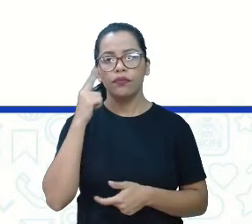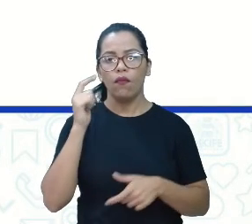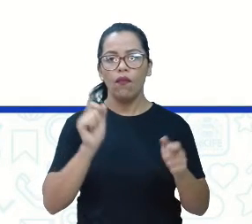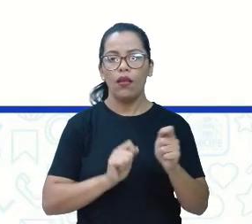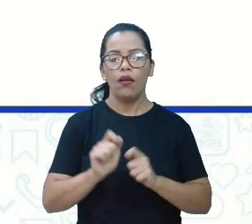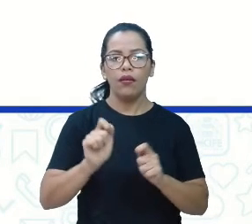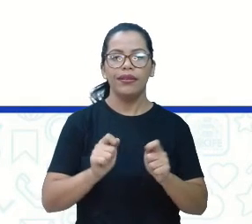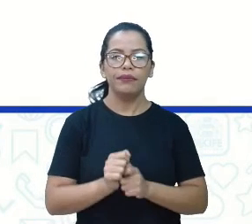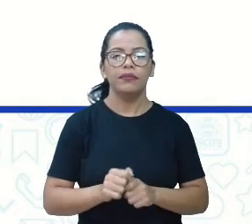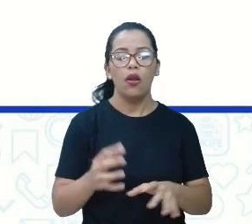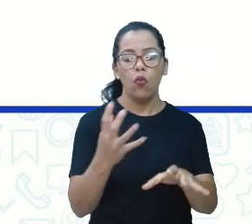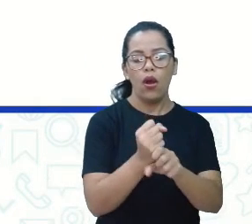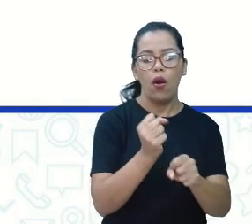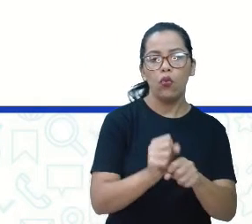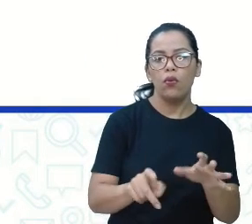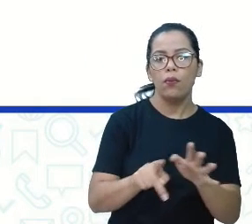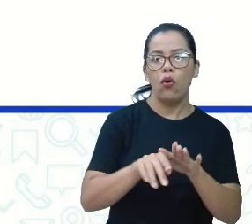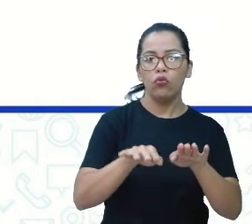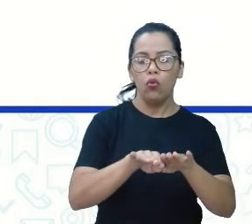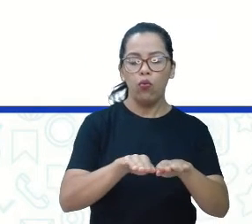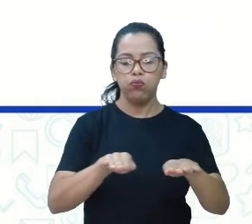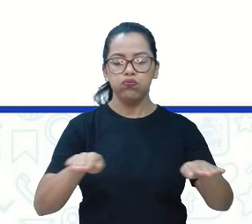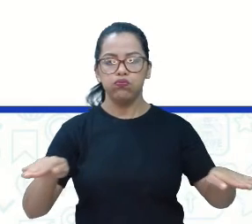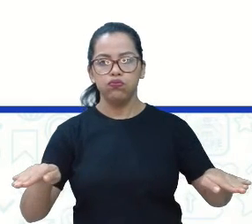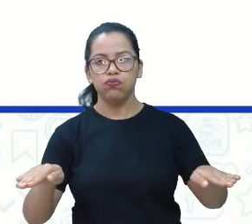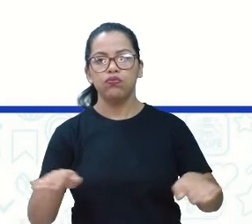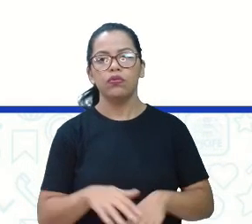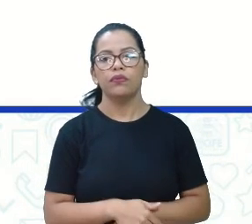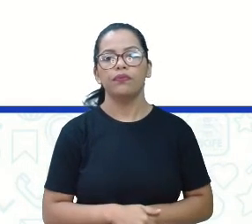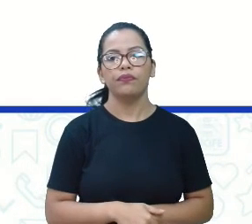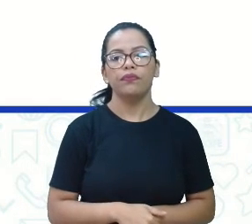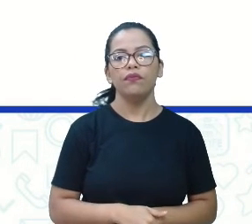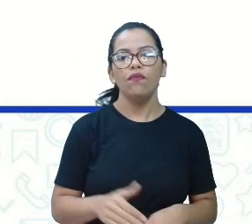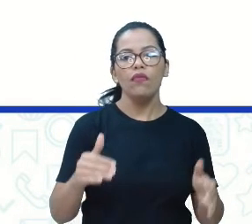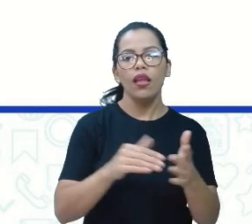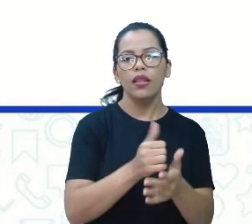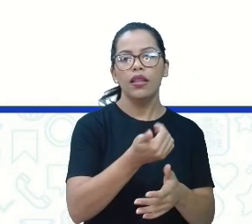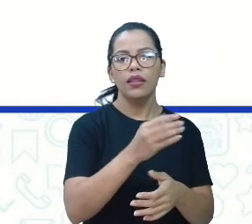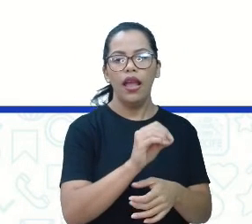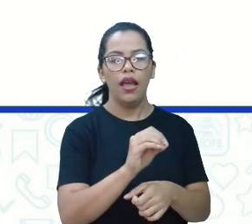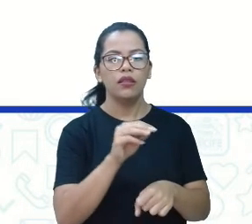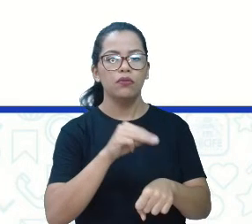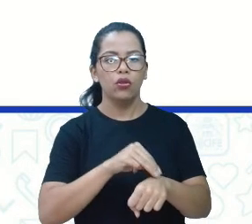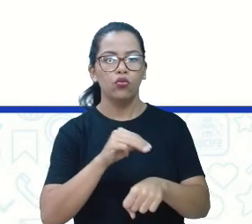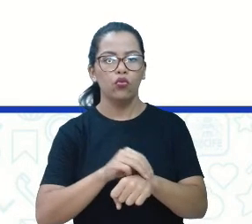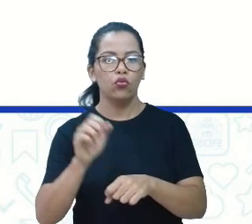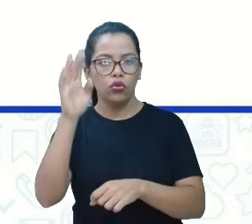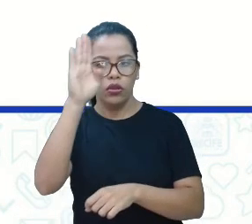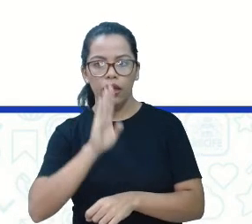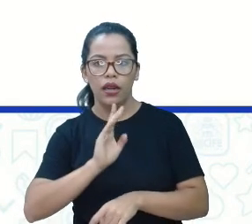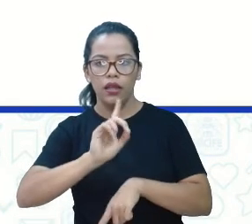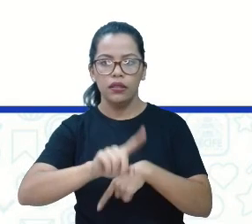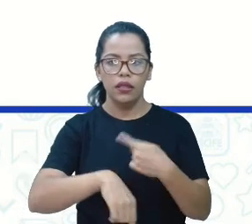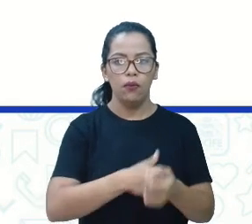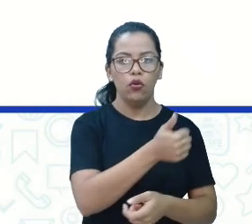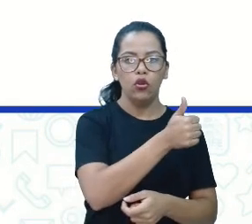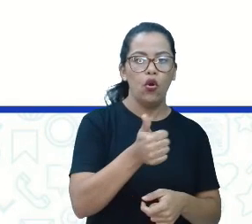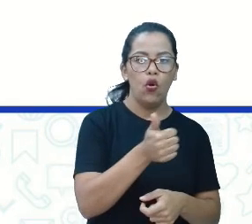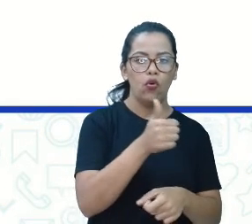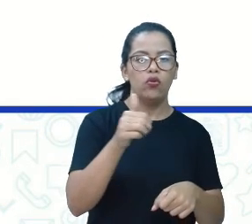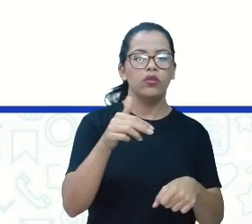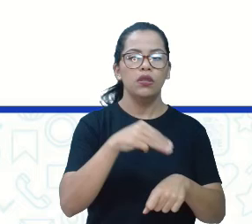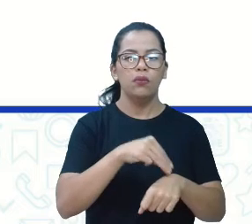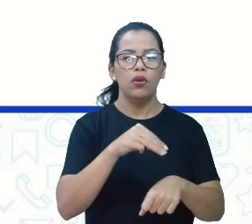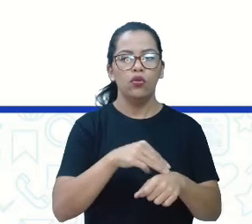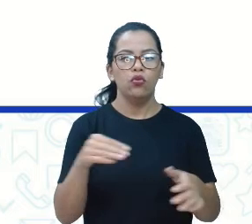a gente tem até 10 minutos o estacionamento é gratuito, de 11 minutos a 2 horas é R$5, e acima